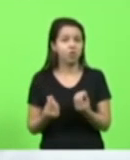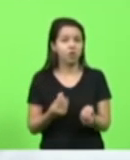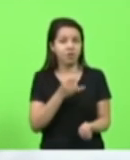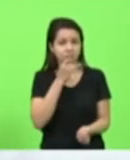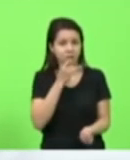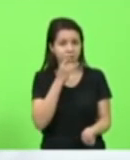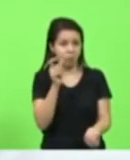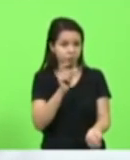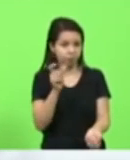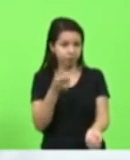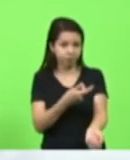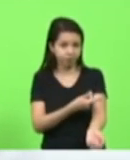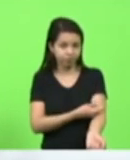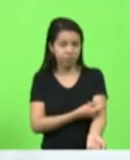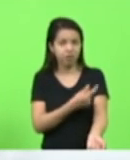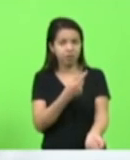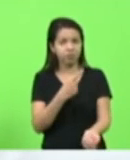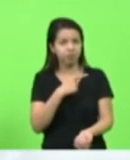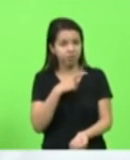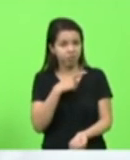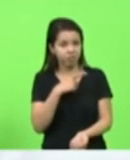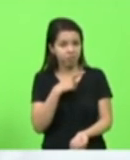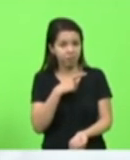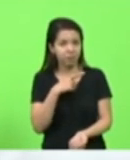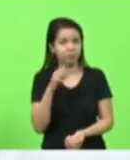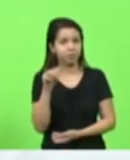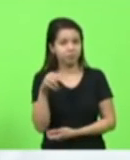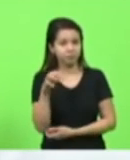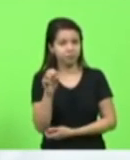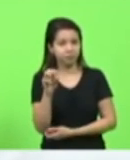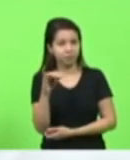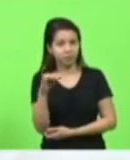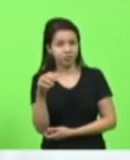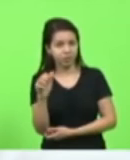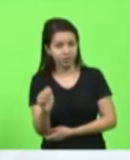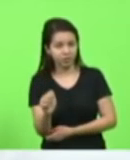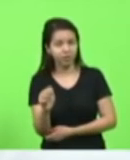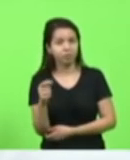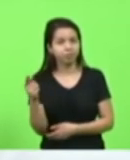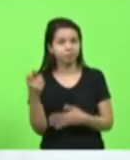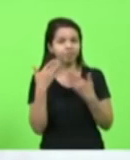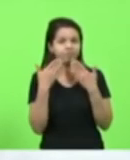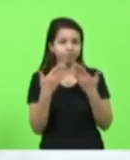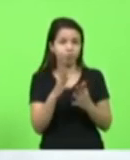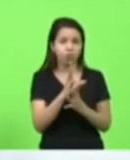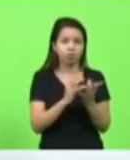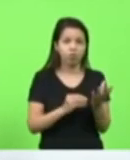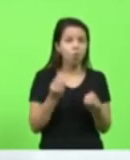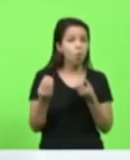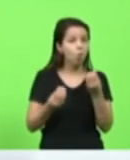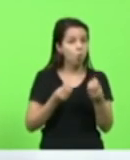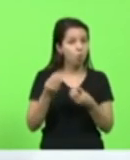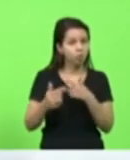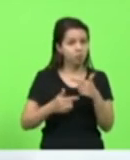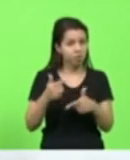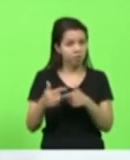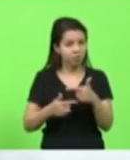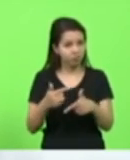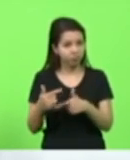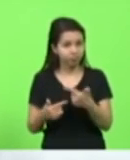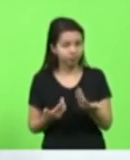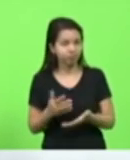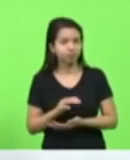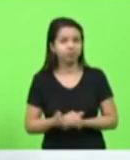anestésicos disponíveis, e têm dado realmente lições de como fazer